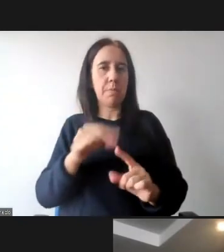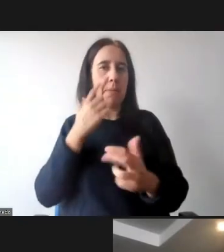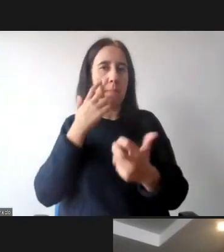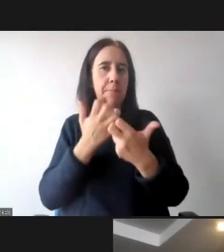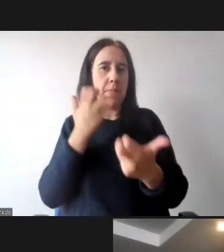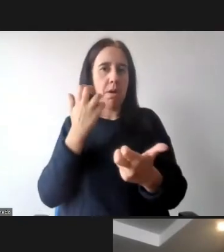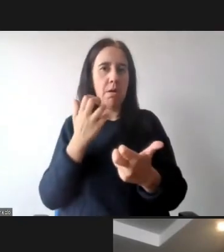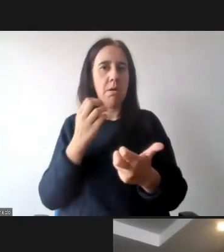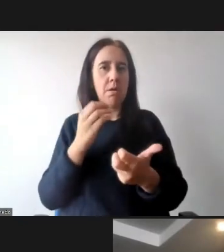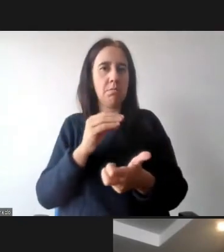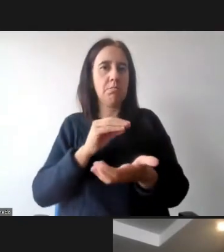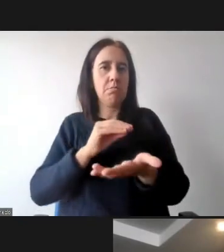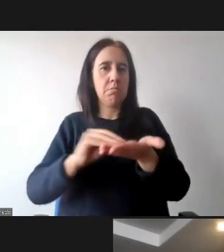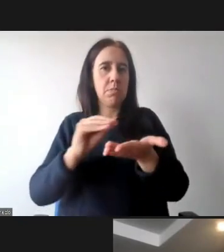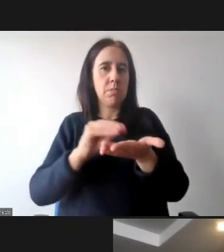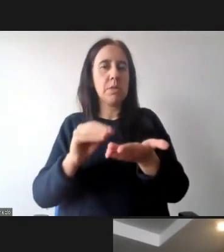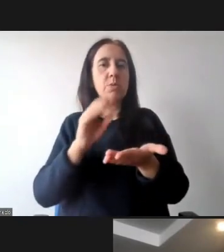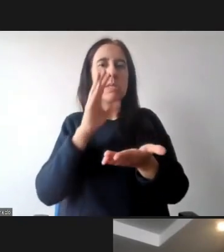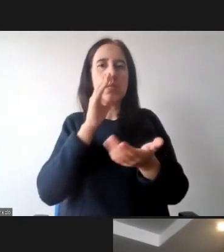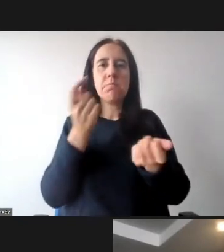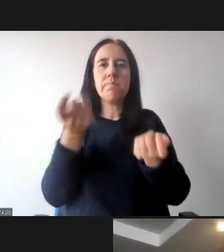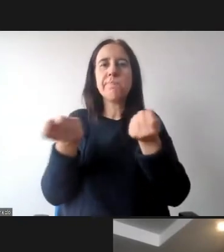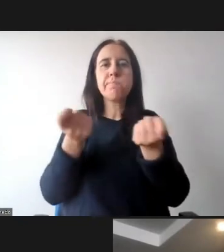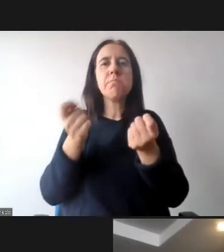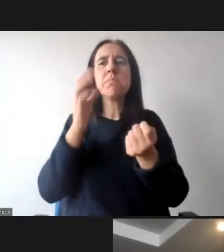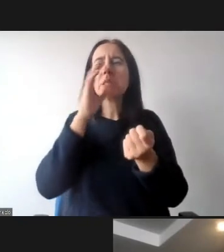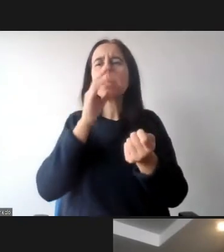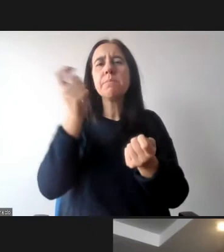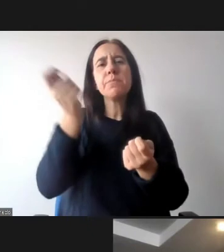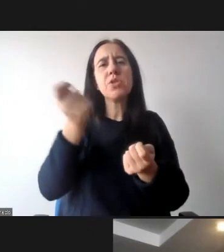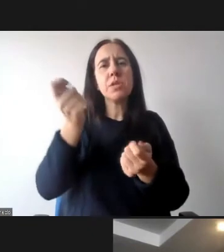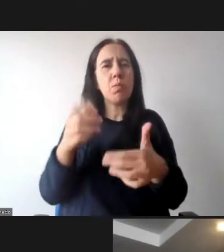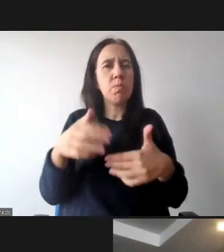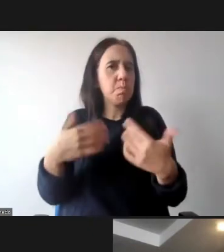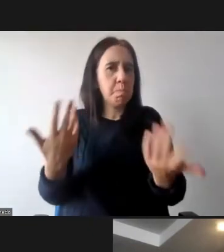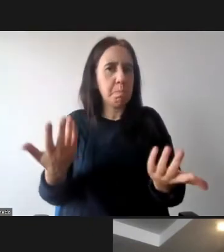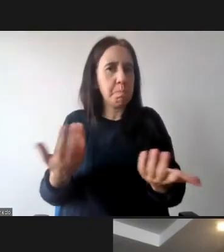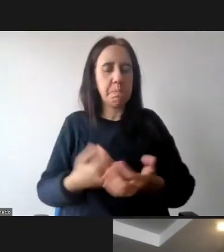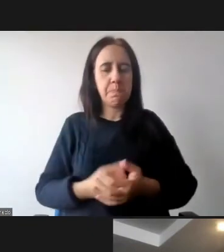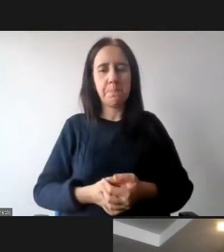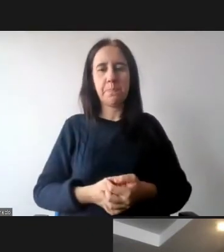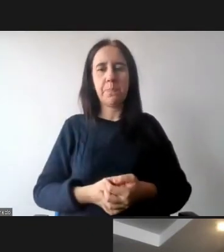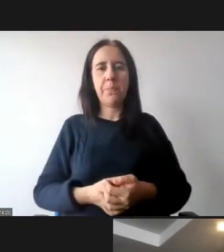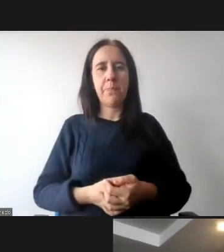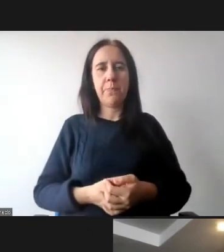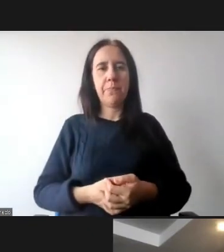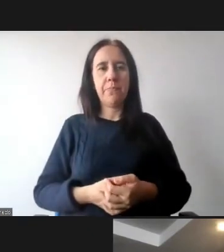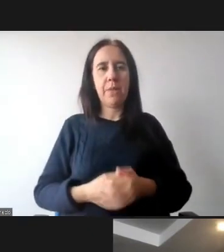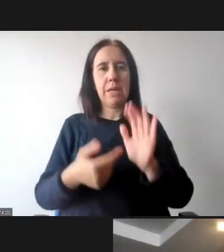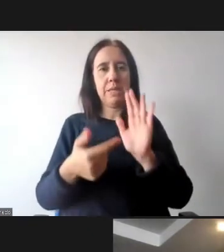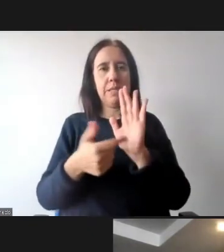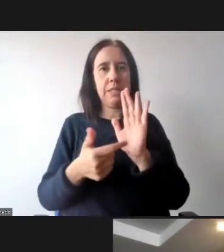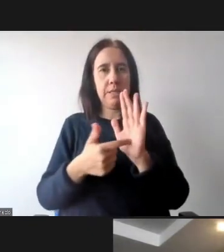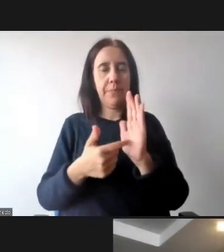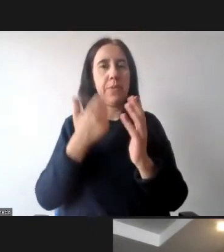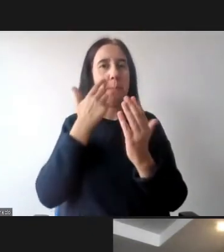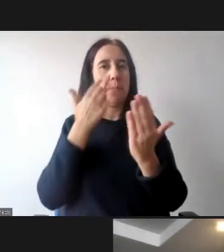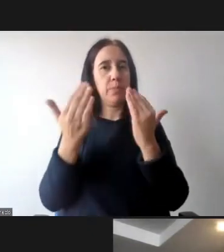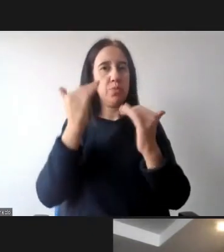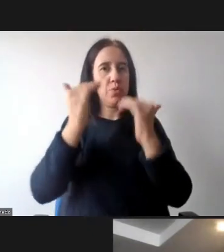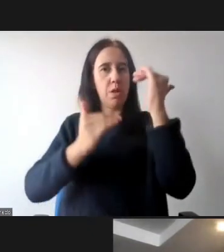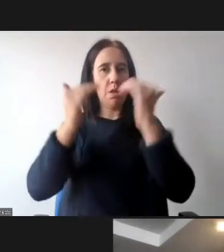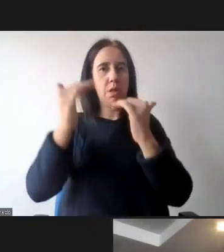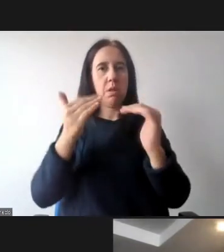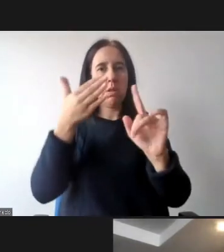própria administração de prestações, digamos assim. Este princípio da proporcionalidade